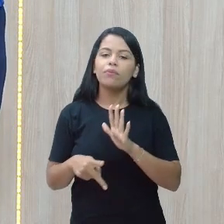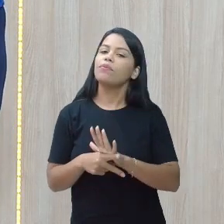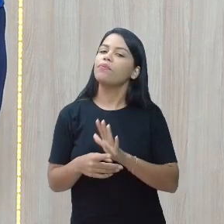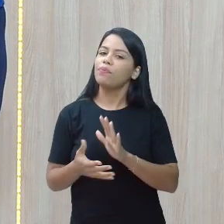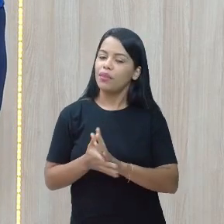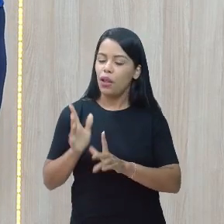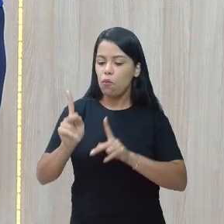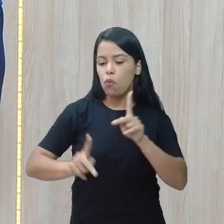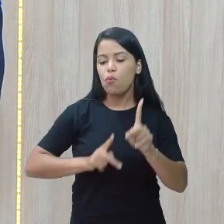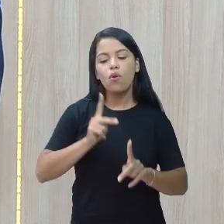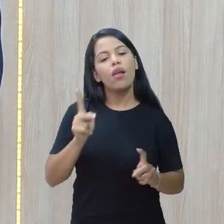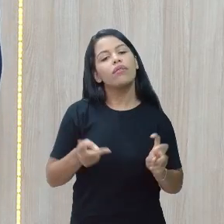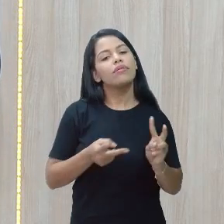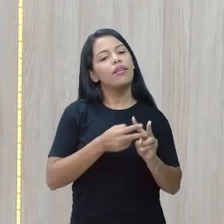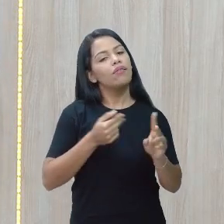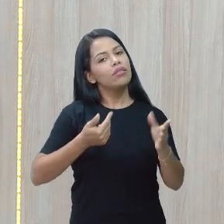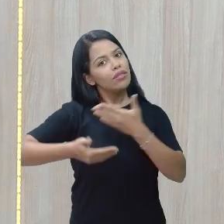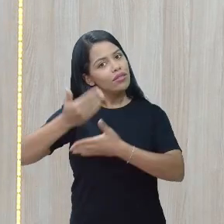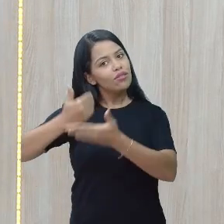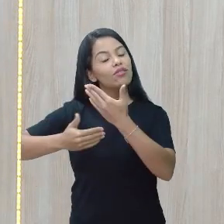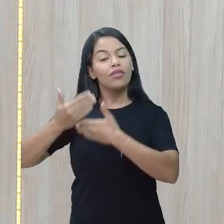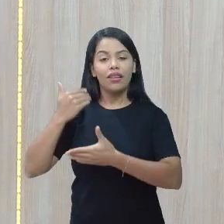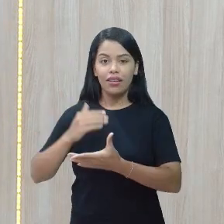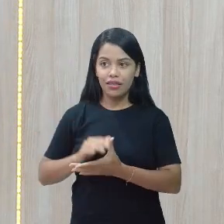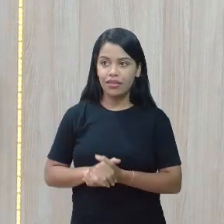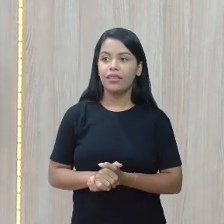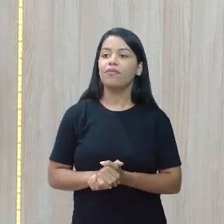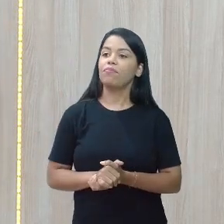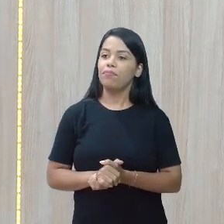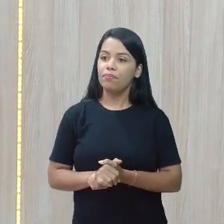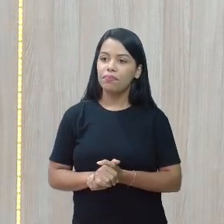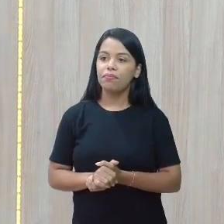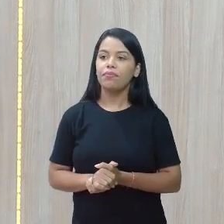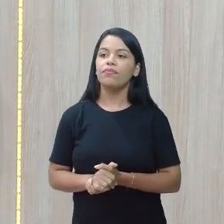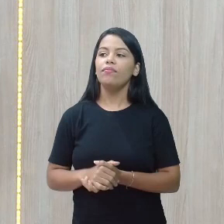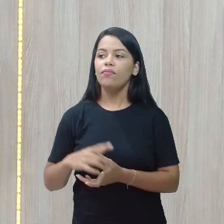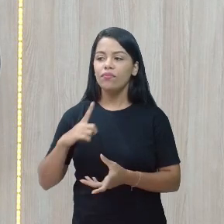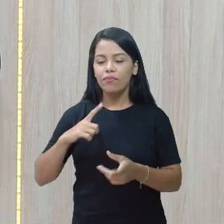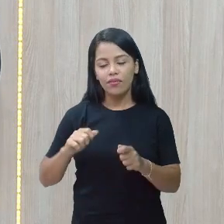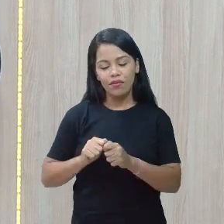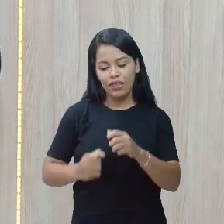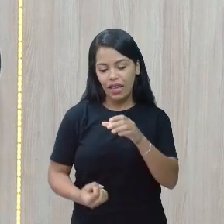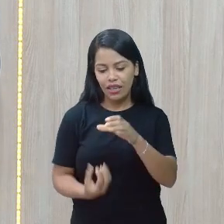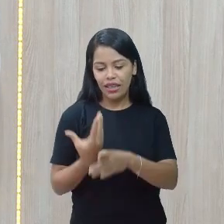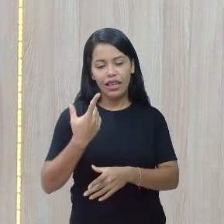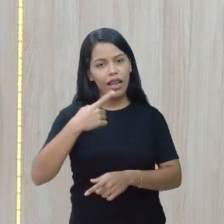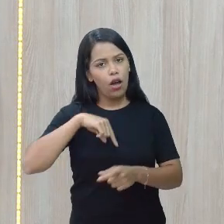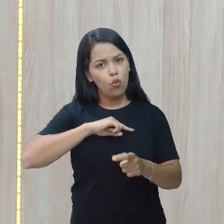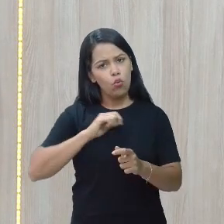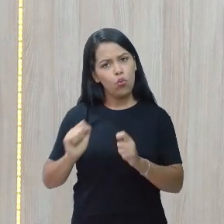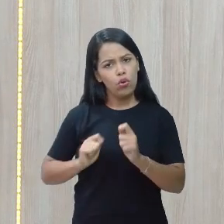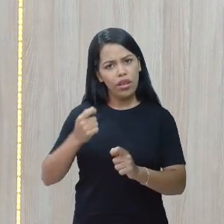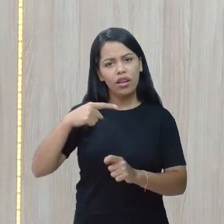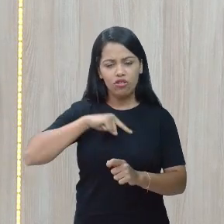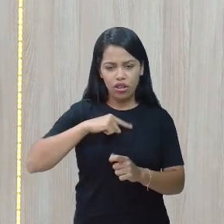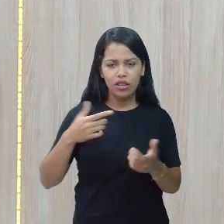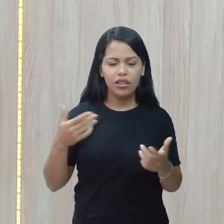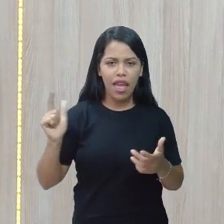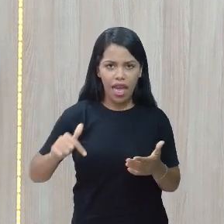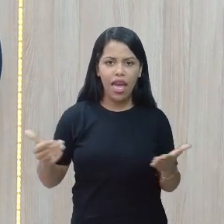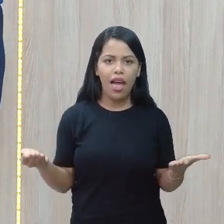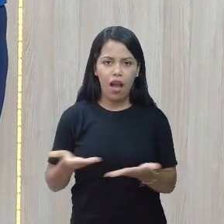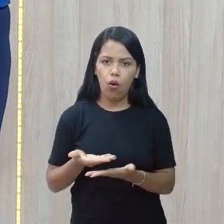desses povos ancestrais do Brasil, né, que compuseram quem a gente é hoje, e